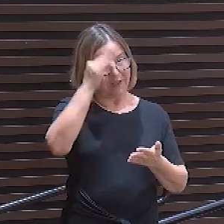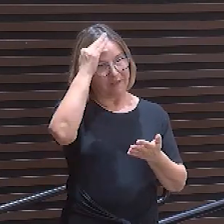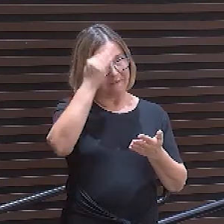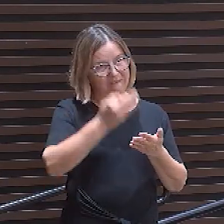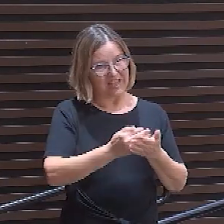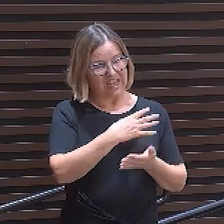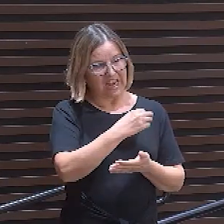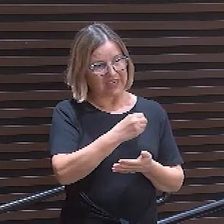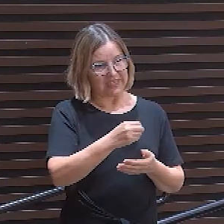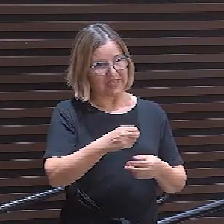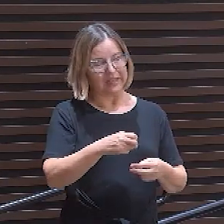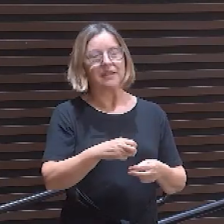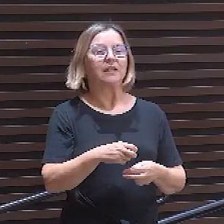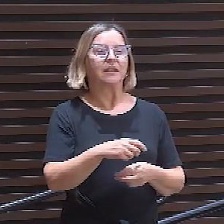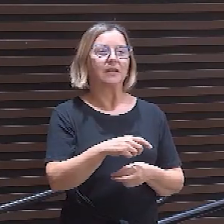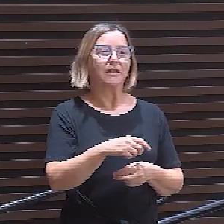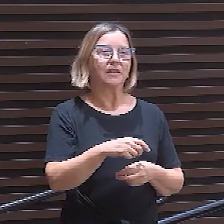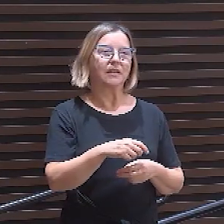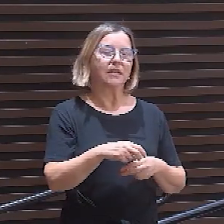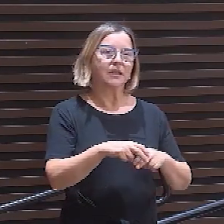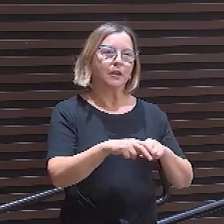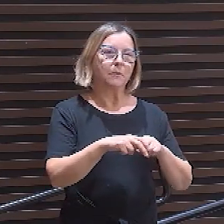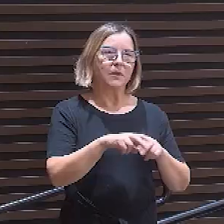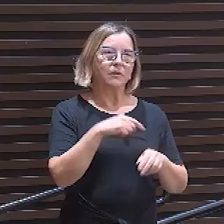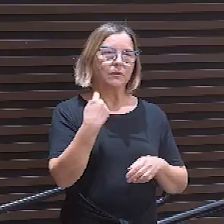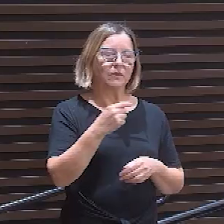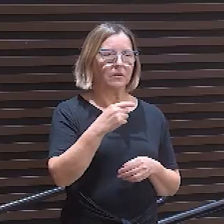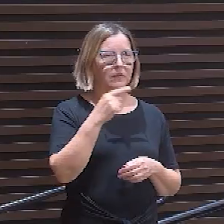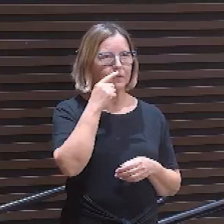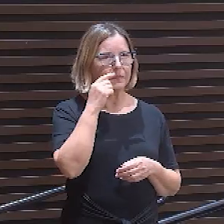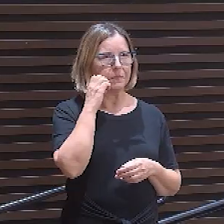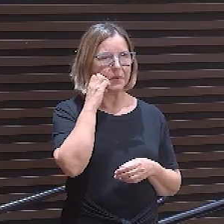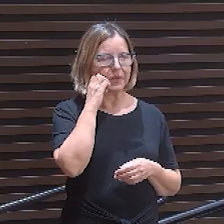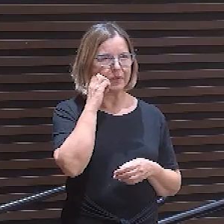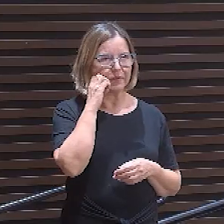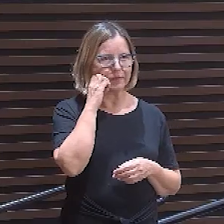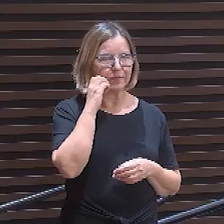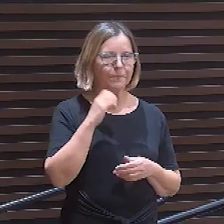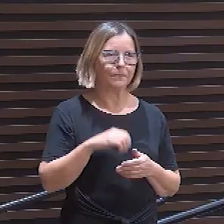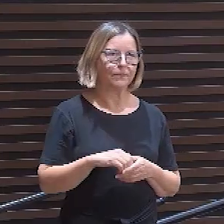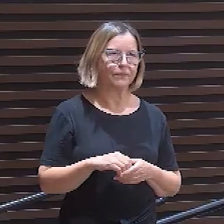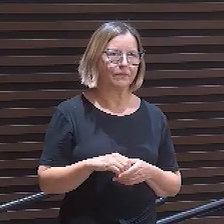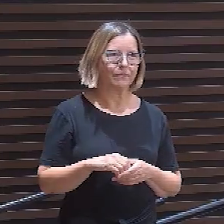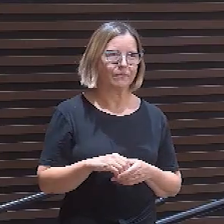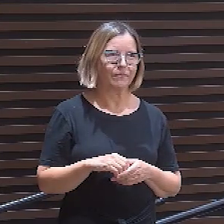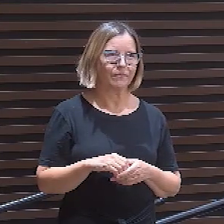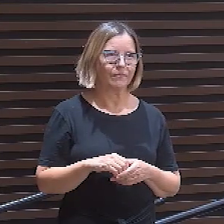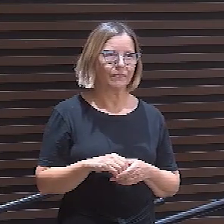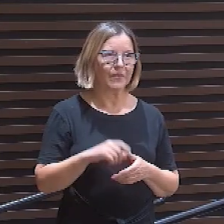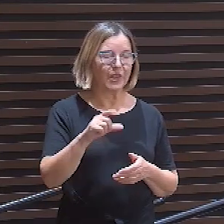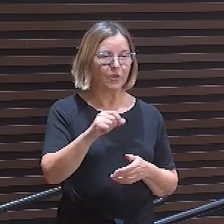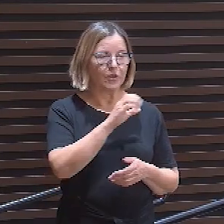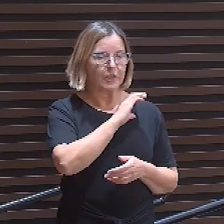Assumimos a nossa identidade em Cristo, renunciando a ser chamados filhos deste mundo.